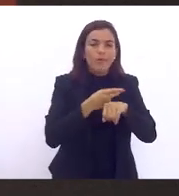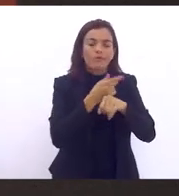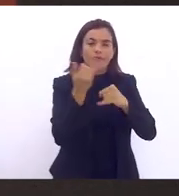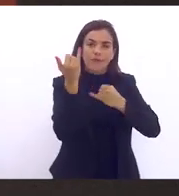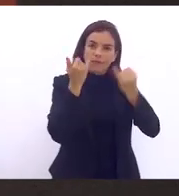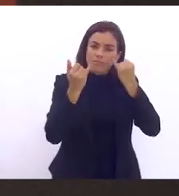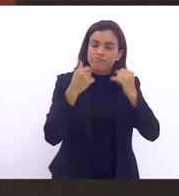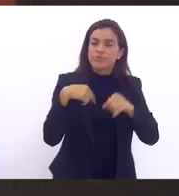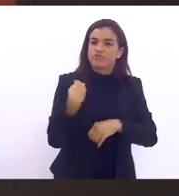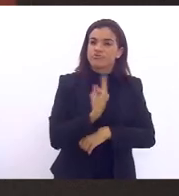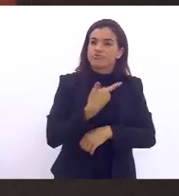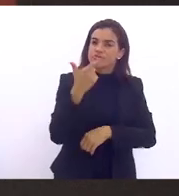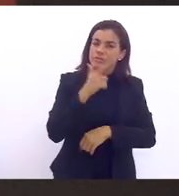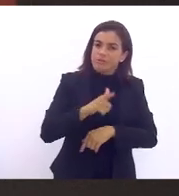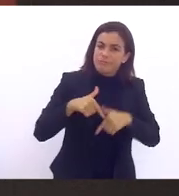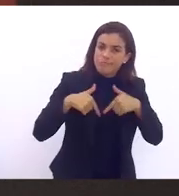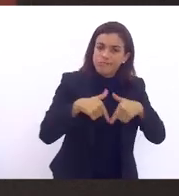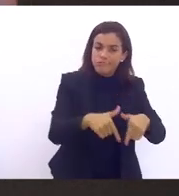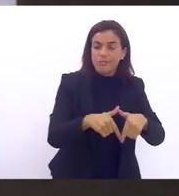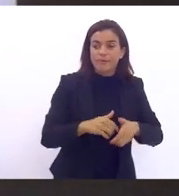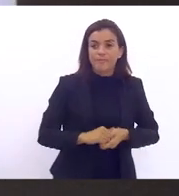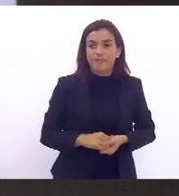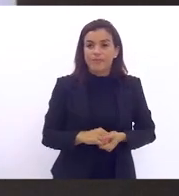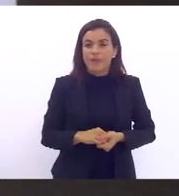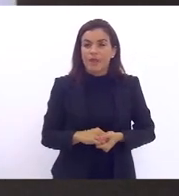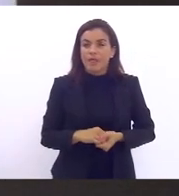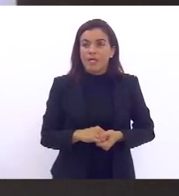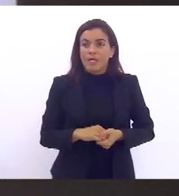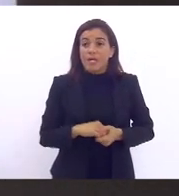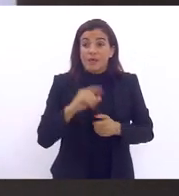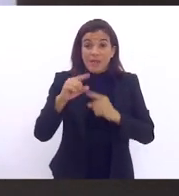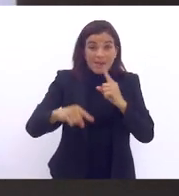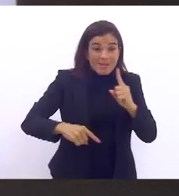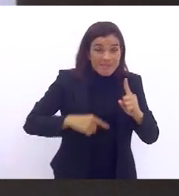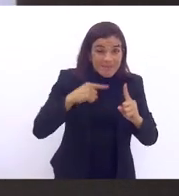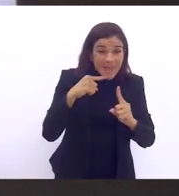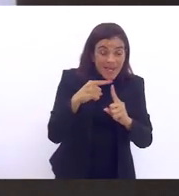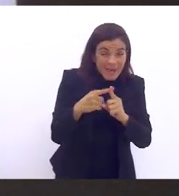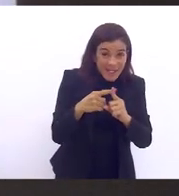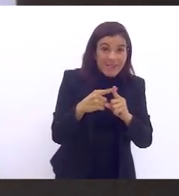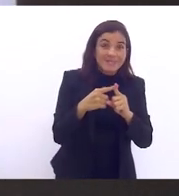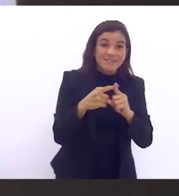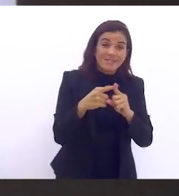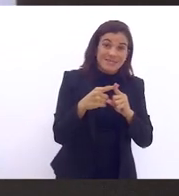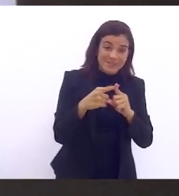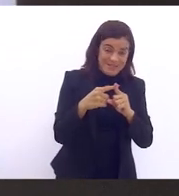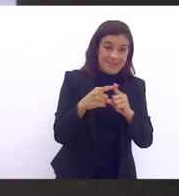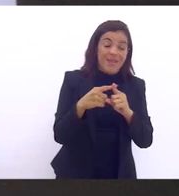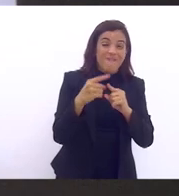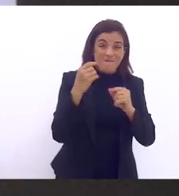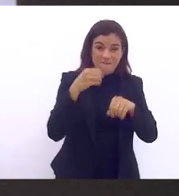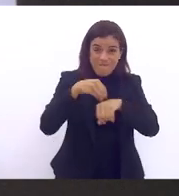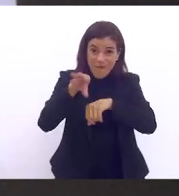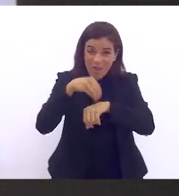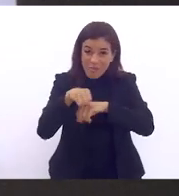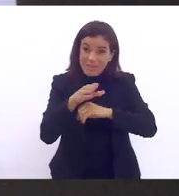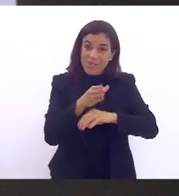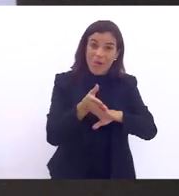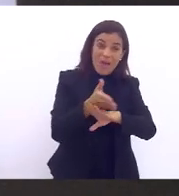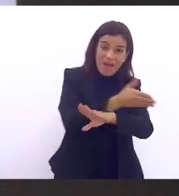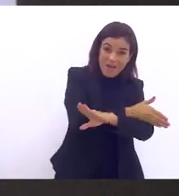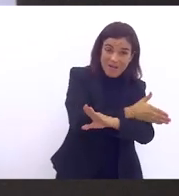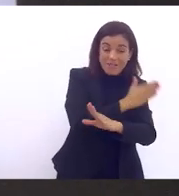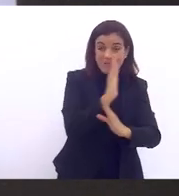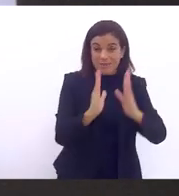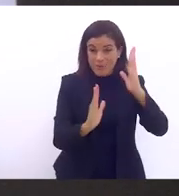cumprir um papel importante nesse sentido além desta comunicação que foi feita previamente à operação durante a operação e